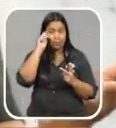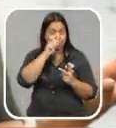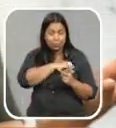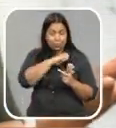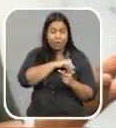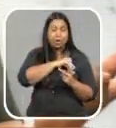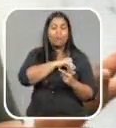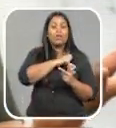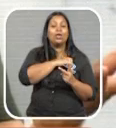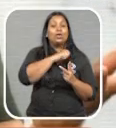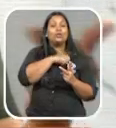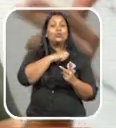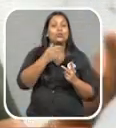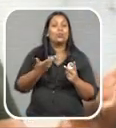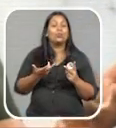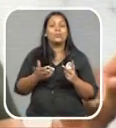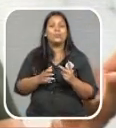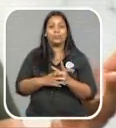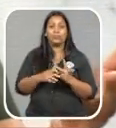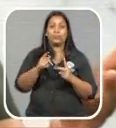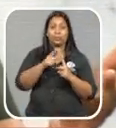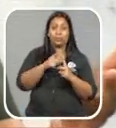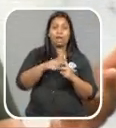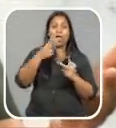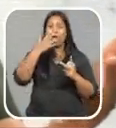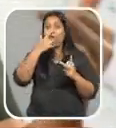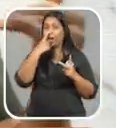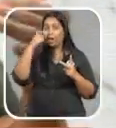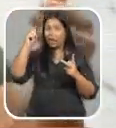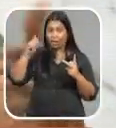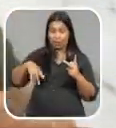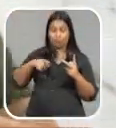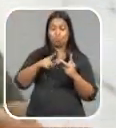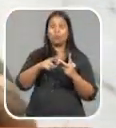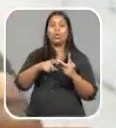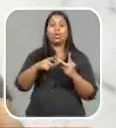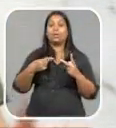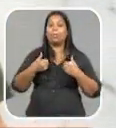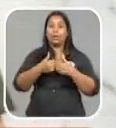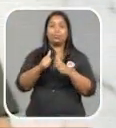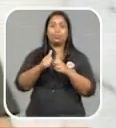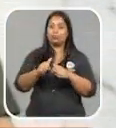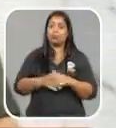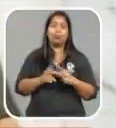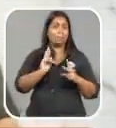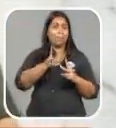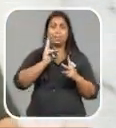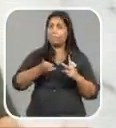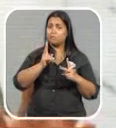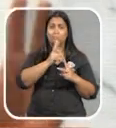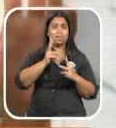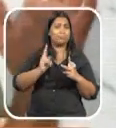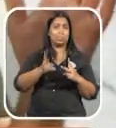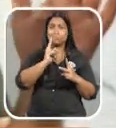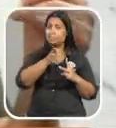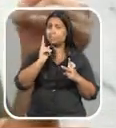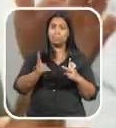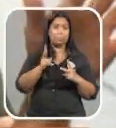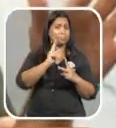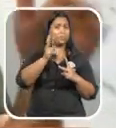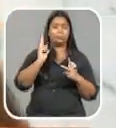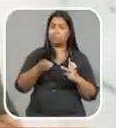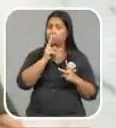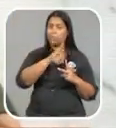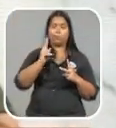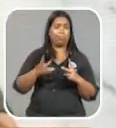Lixo e transporte. São cartéis. Pode ver que sempre as mesmas empresas estão ganhando. Então, essa